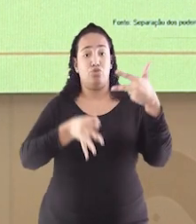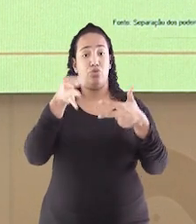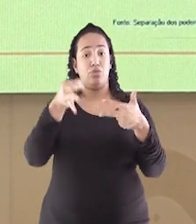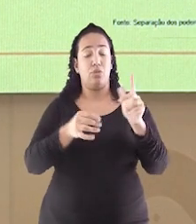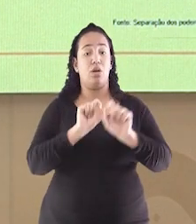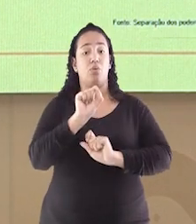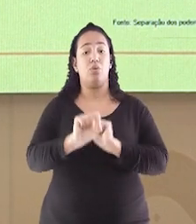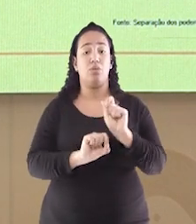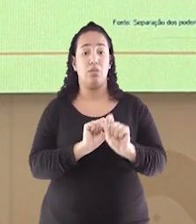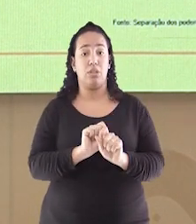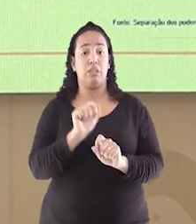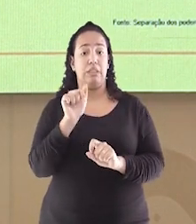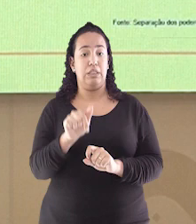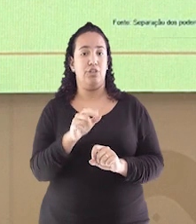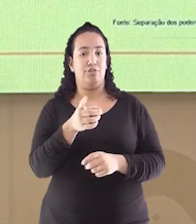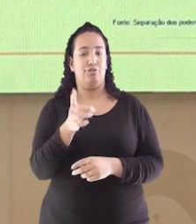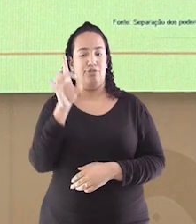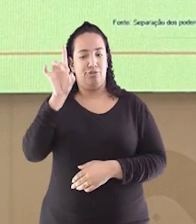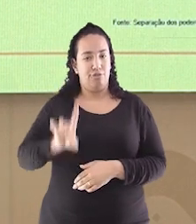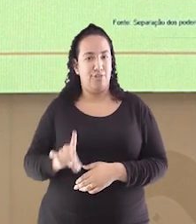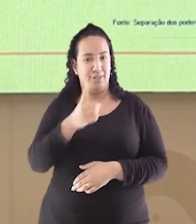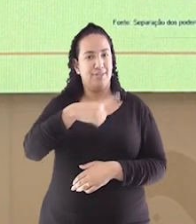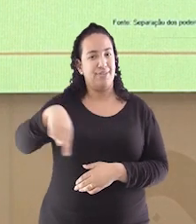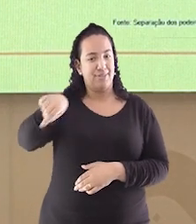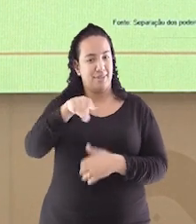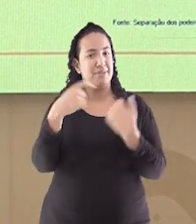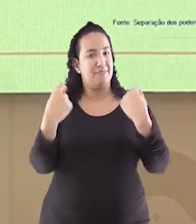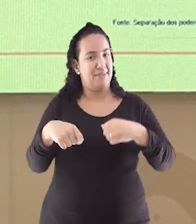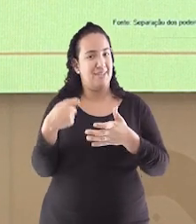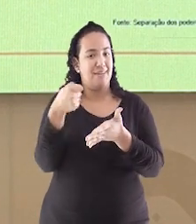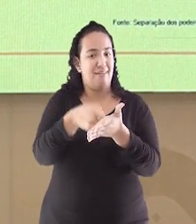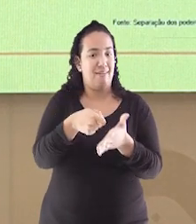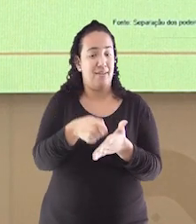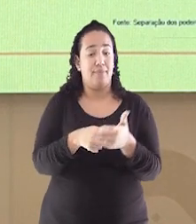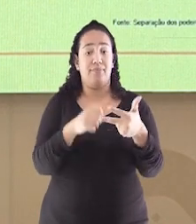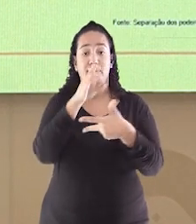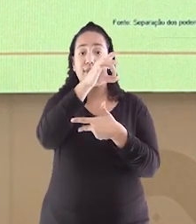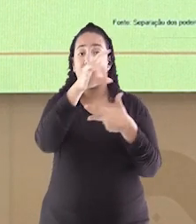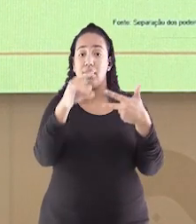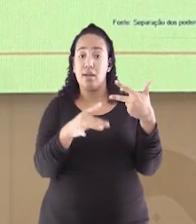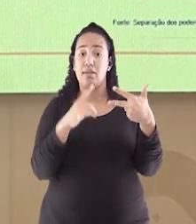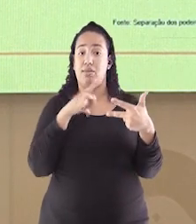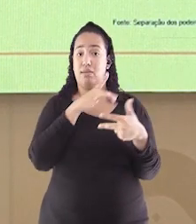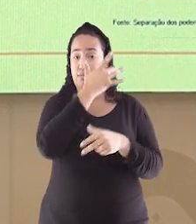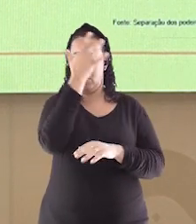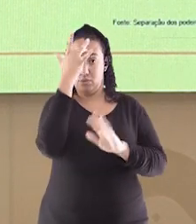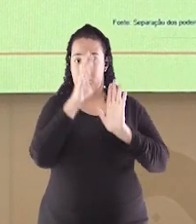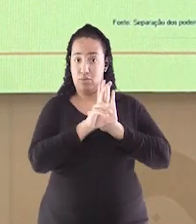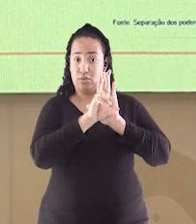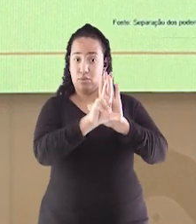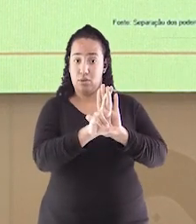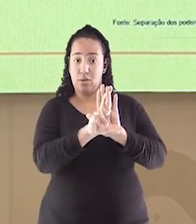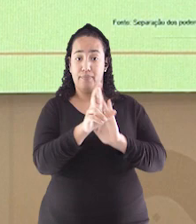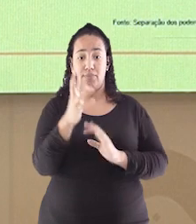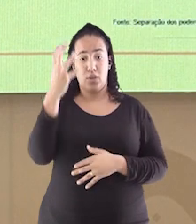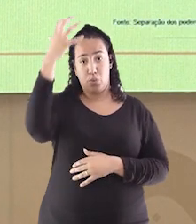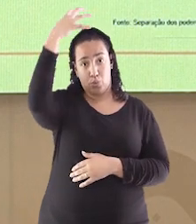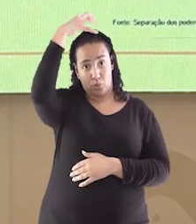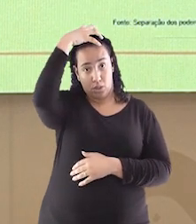por garantir os nossos direitos. Cada um dos poderes teriam seus representantes. E o rei seria responsável pelo